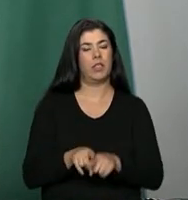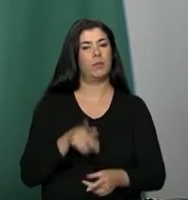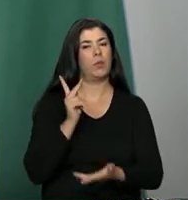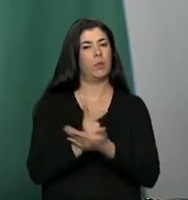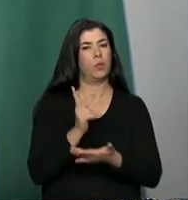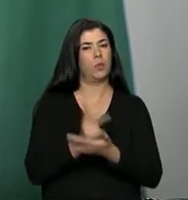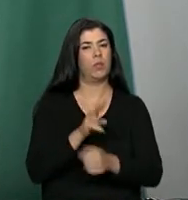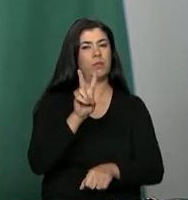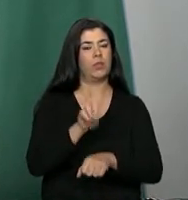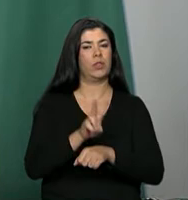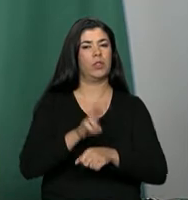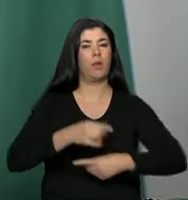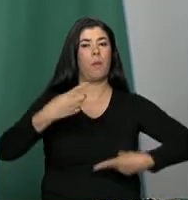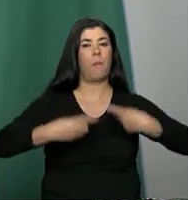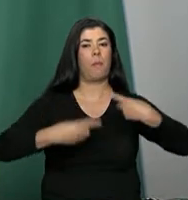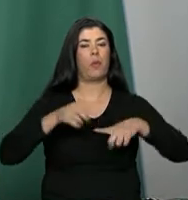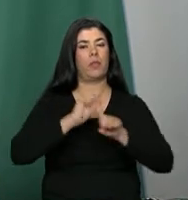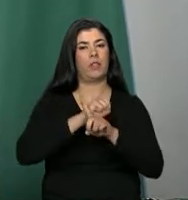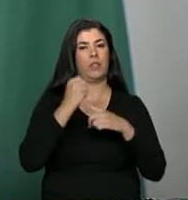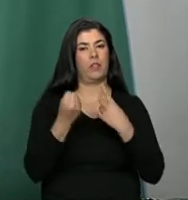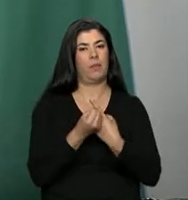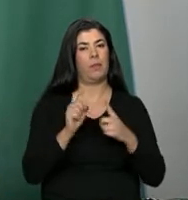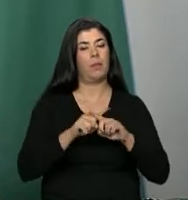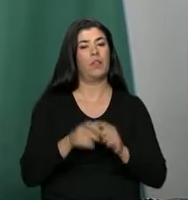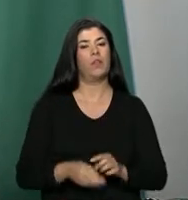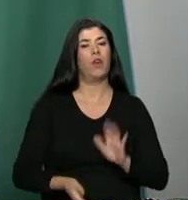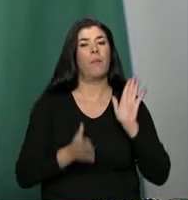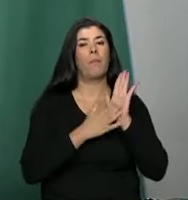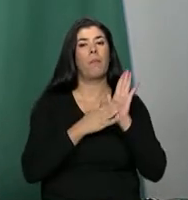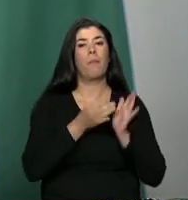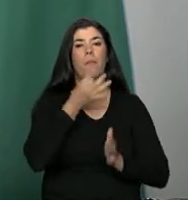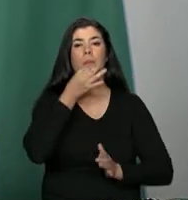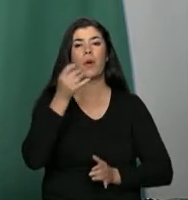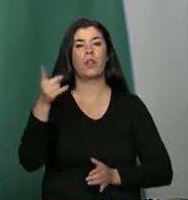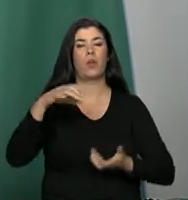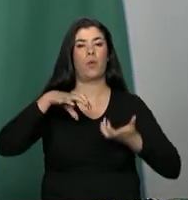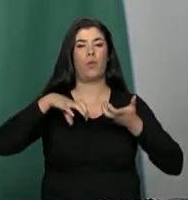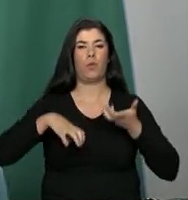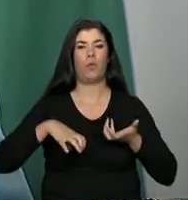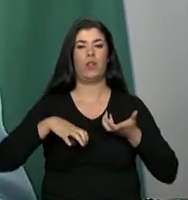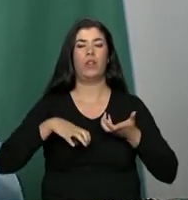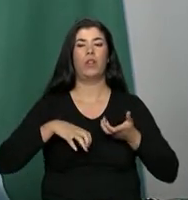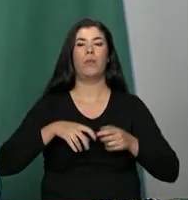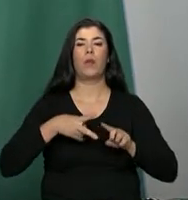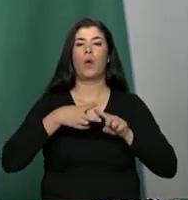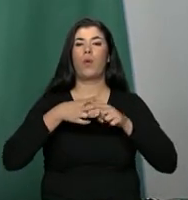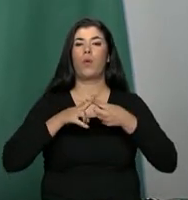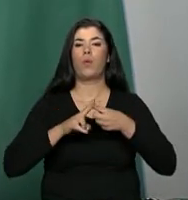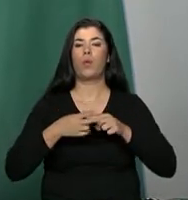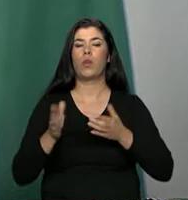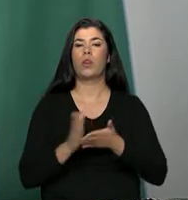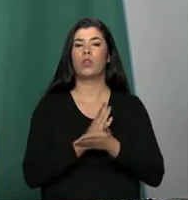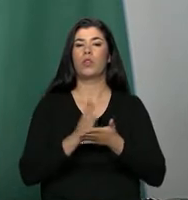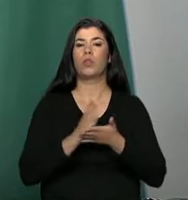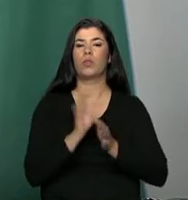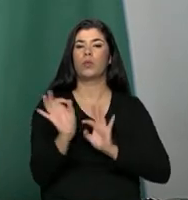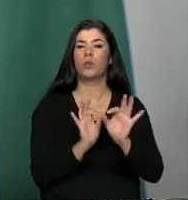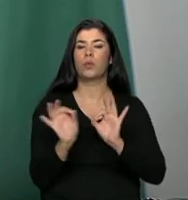sociais. Mas propusemos ao Congresso Nacional algumas correções nas políticas de Seguridade